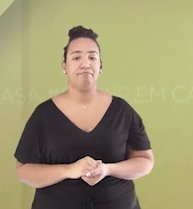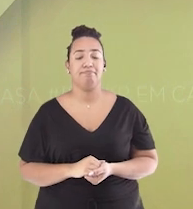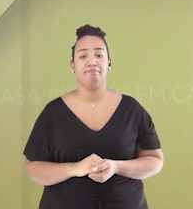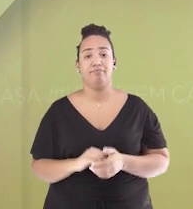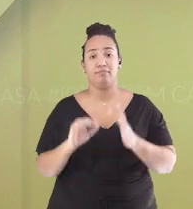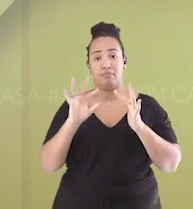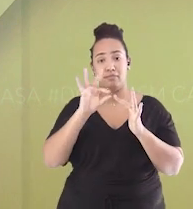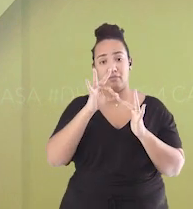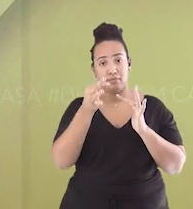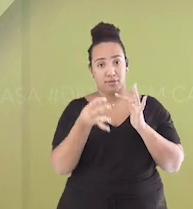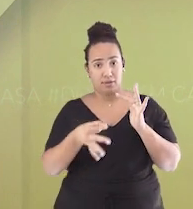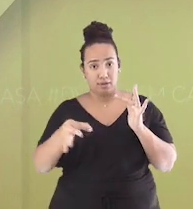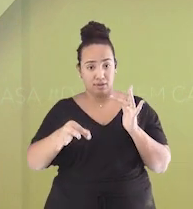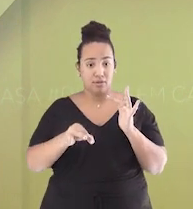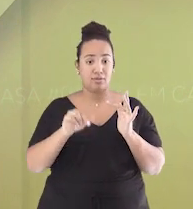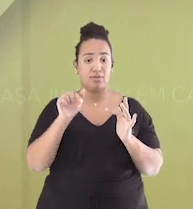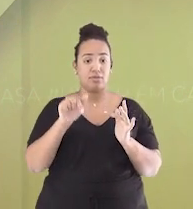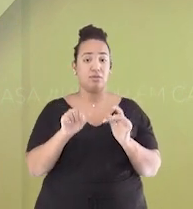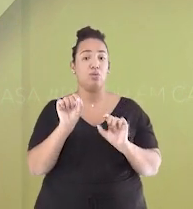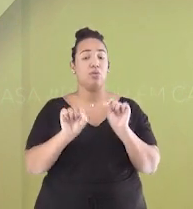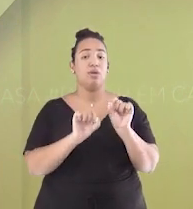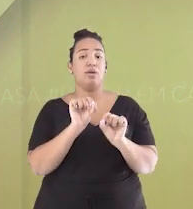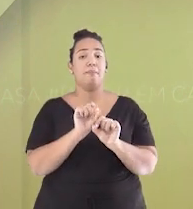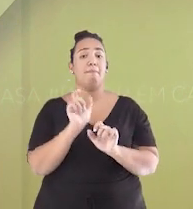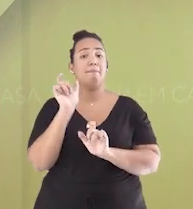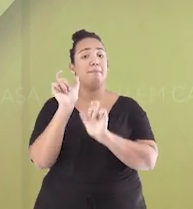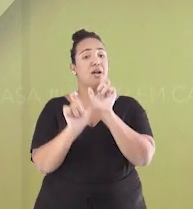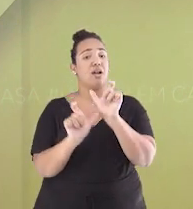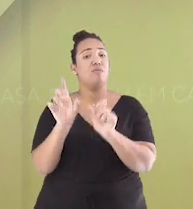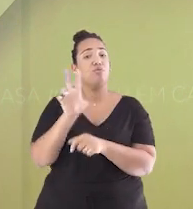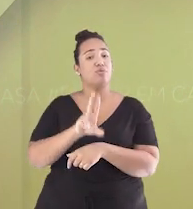fenômeno arcaísmo, que é o desuso de